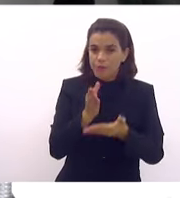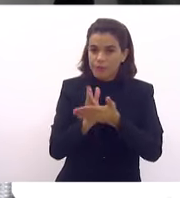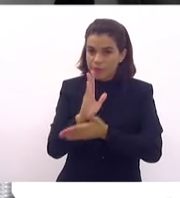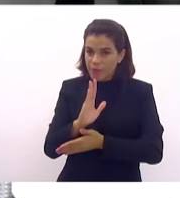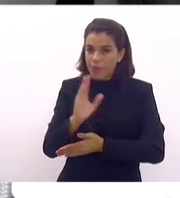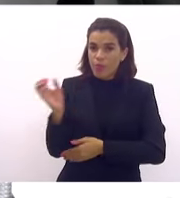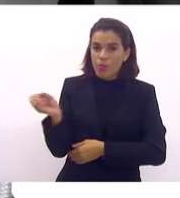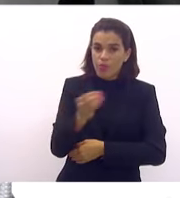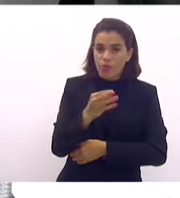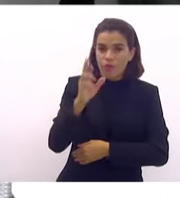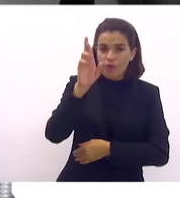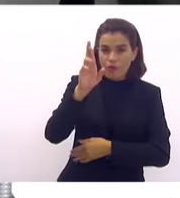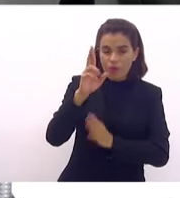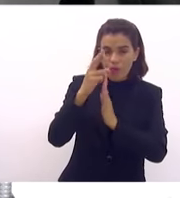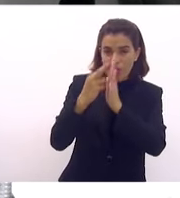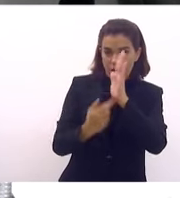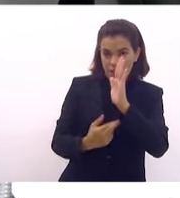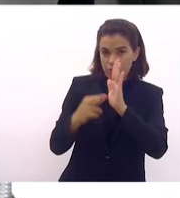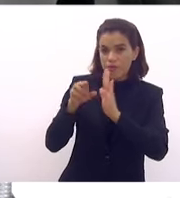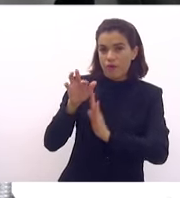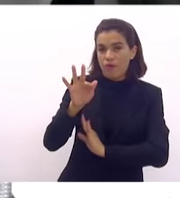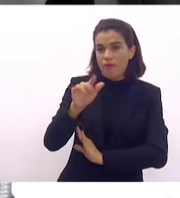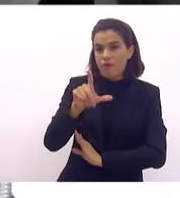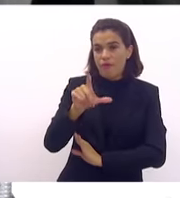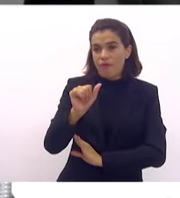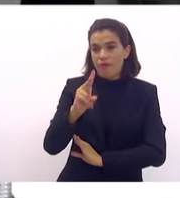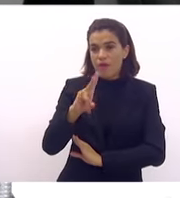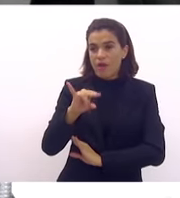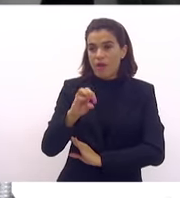o relatório do deputado Flávio Serafim.